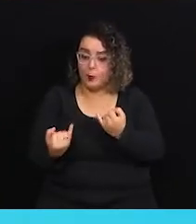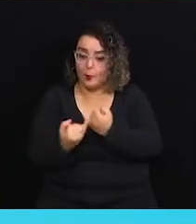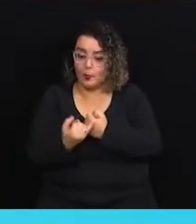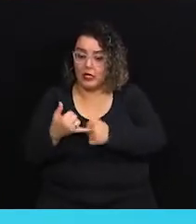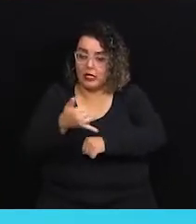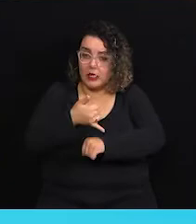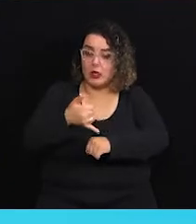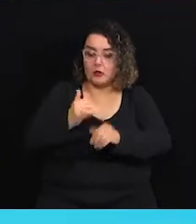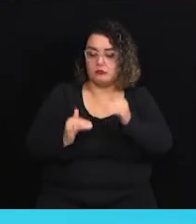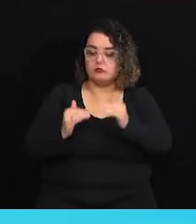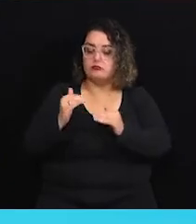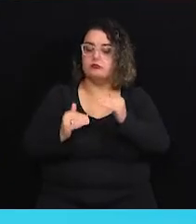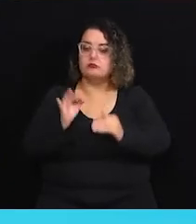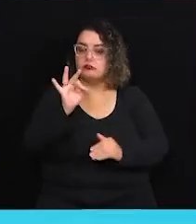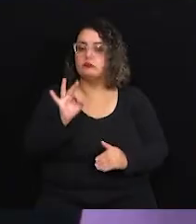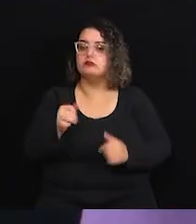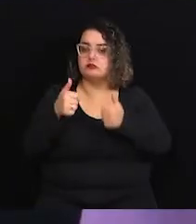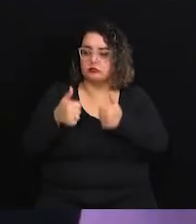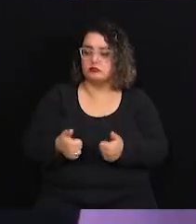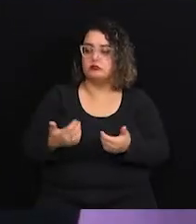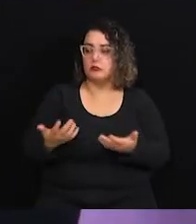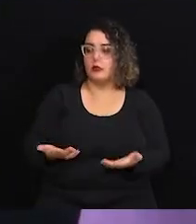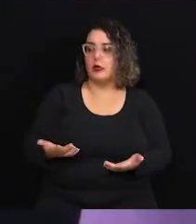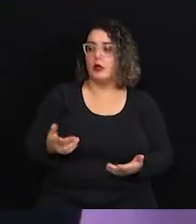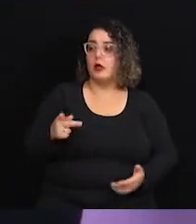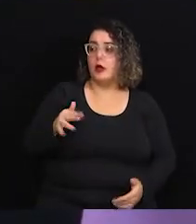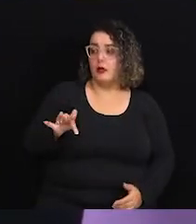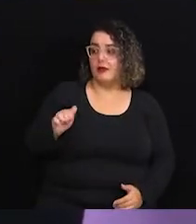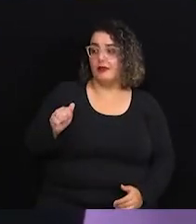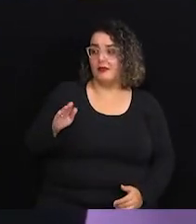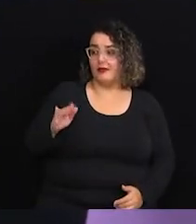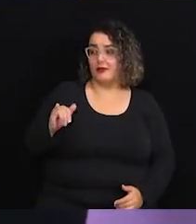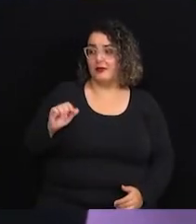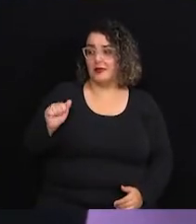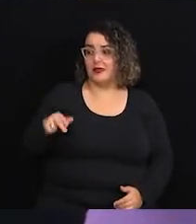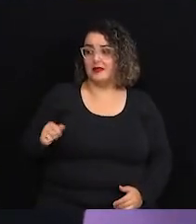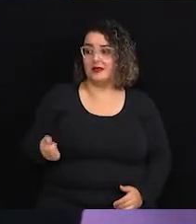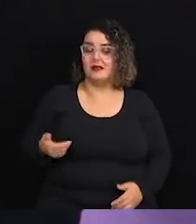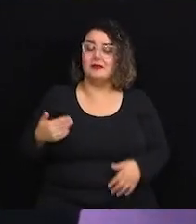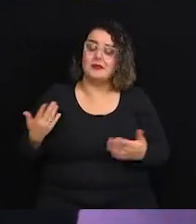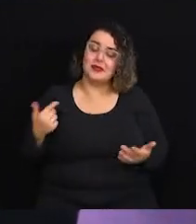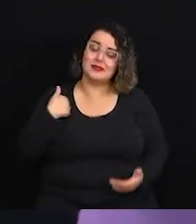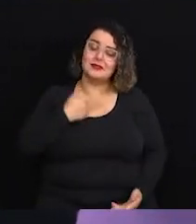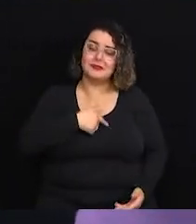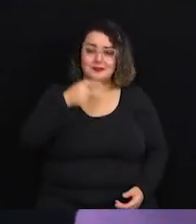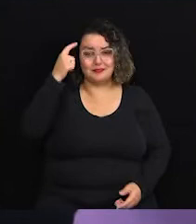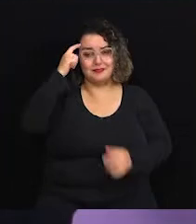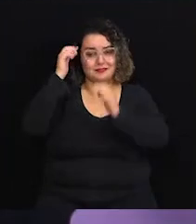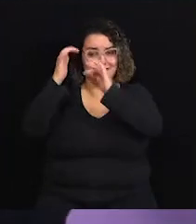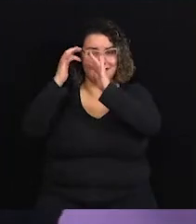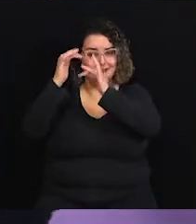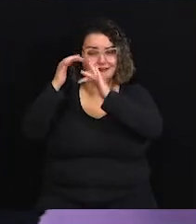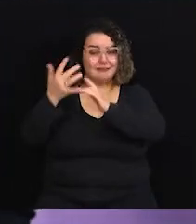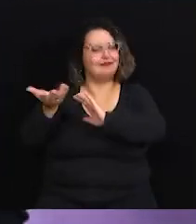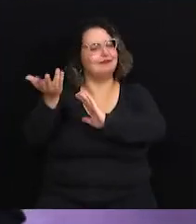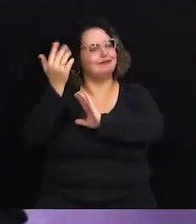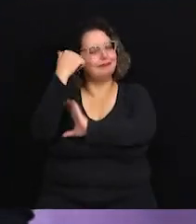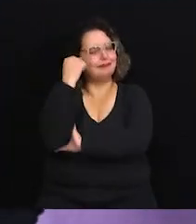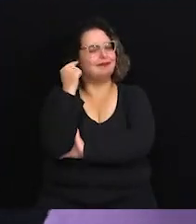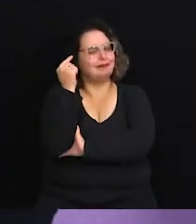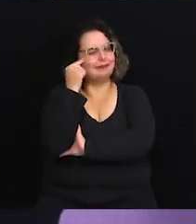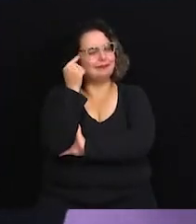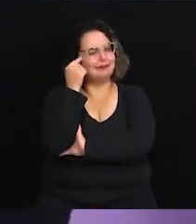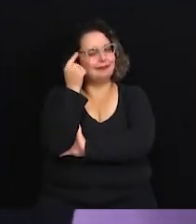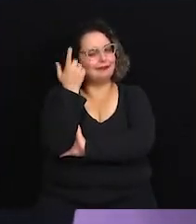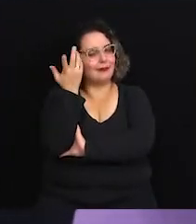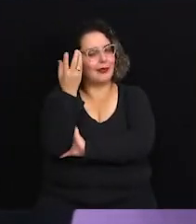gordura numa proporção adequada. Ô, Fabiana, só que o nosso cérebro, ele é meio sem vergonha, né?